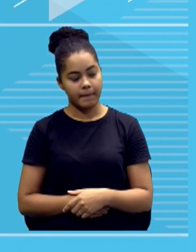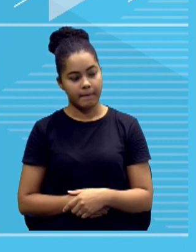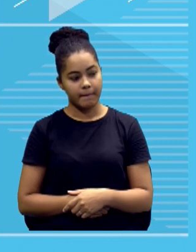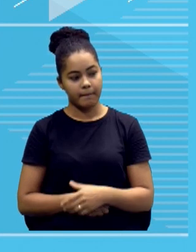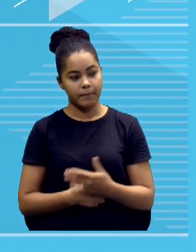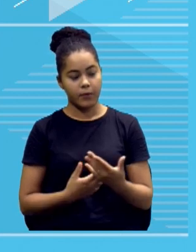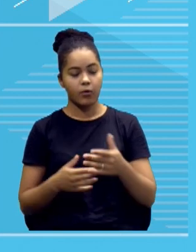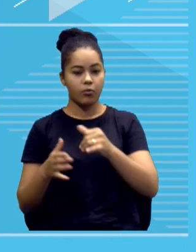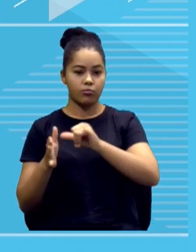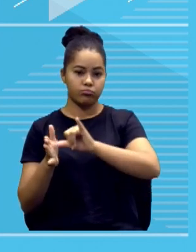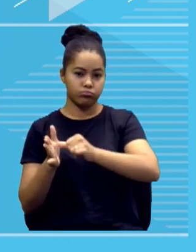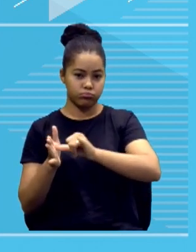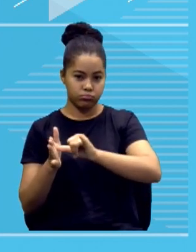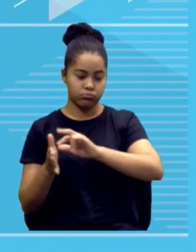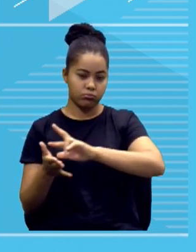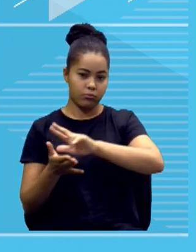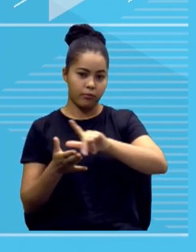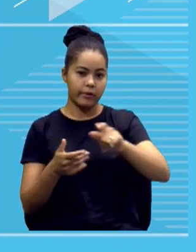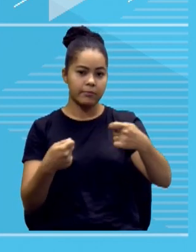interna.